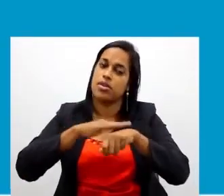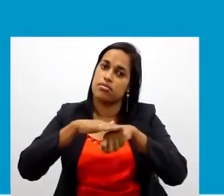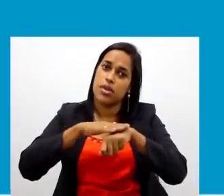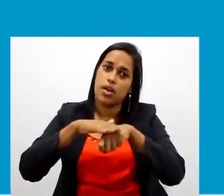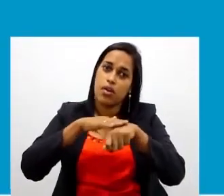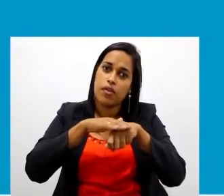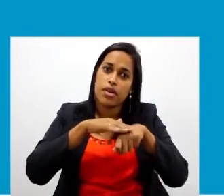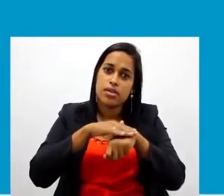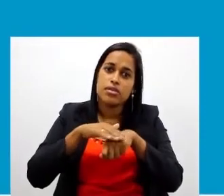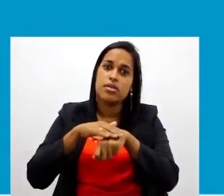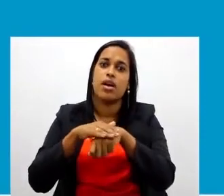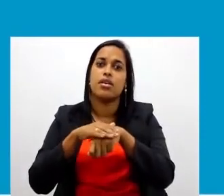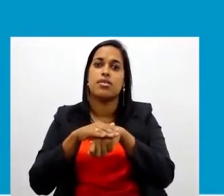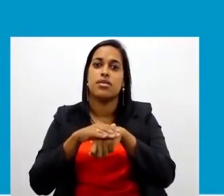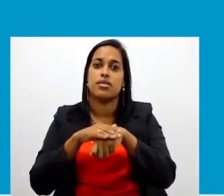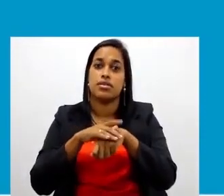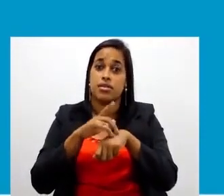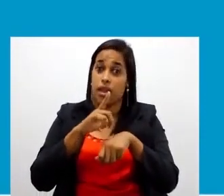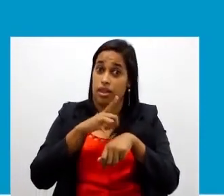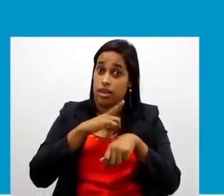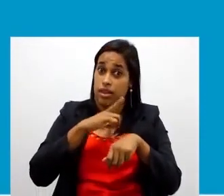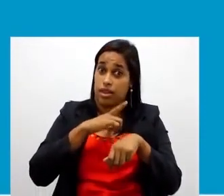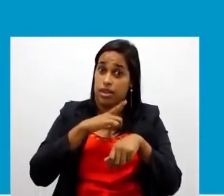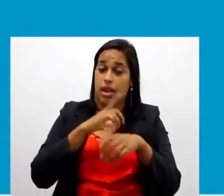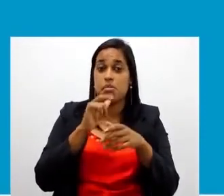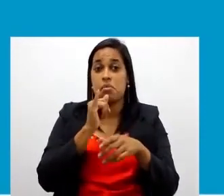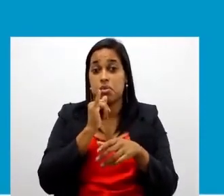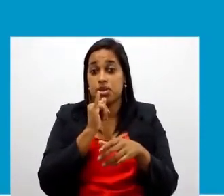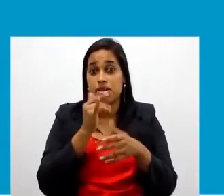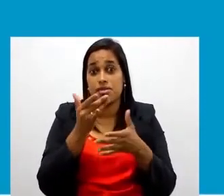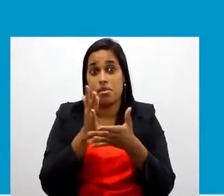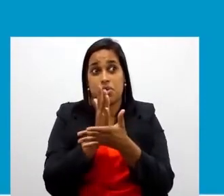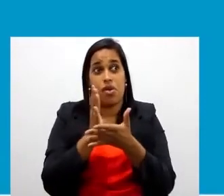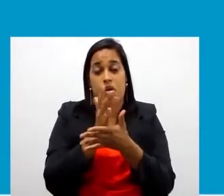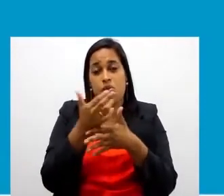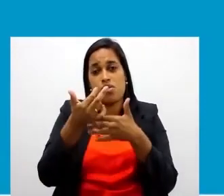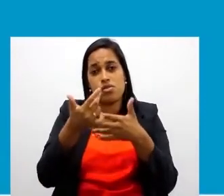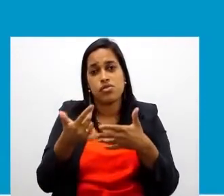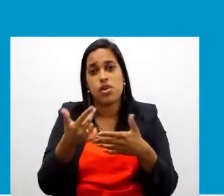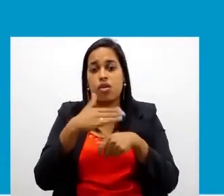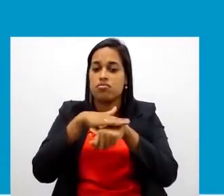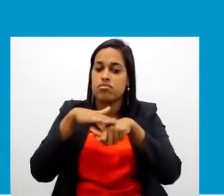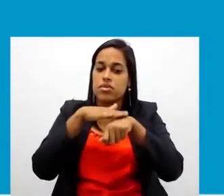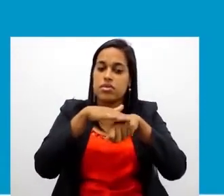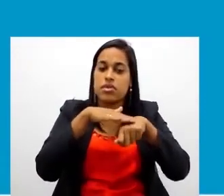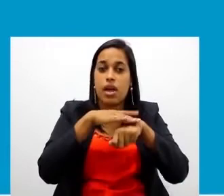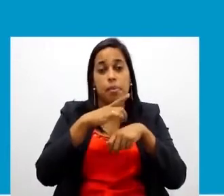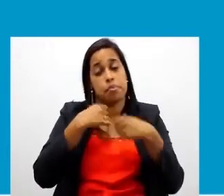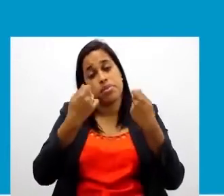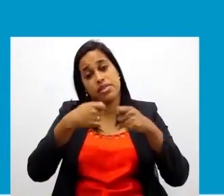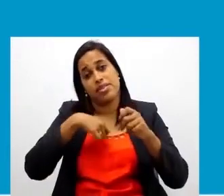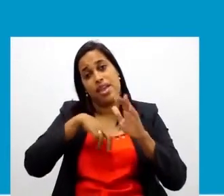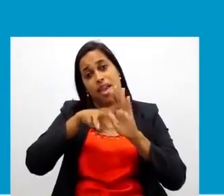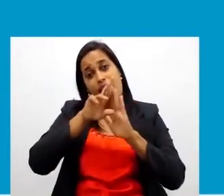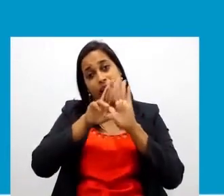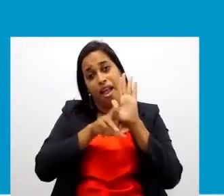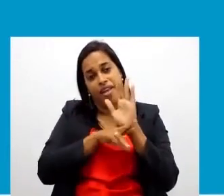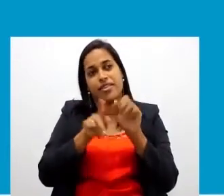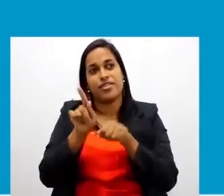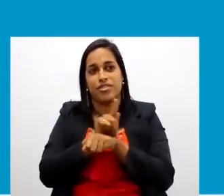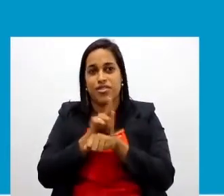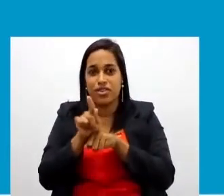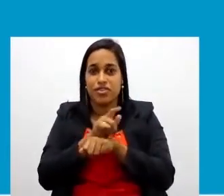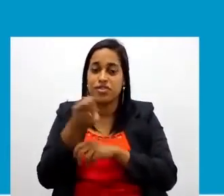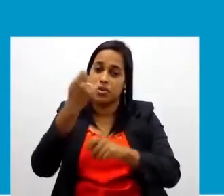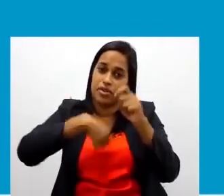a conversarem. A gente vem de um movimento cíclico. Eles conversavam muito, nós estabelecemos regras de gestão